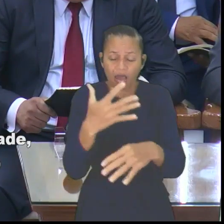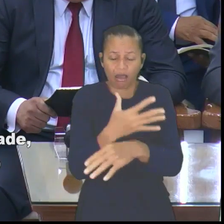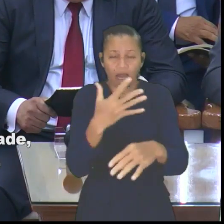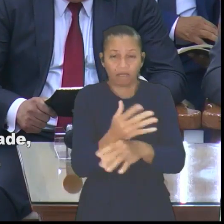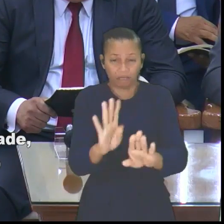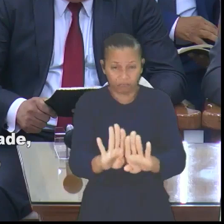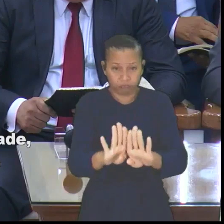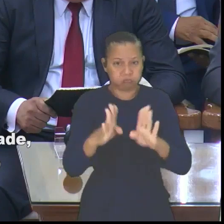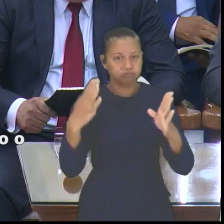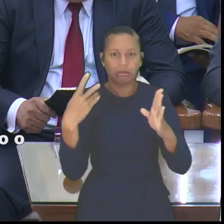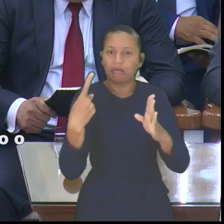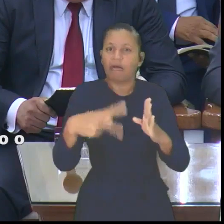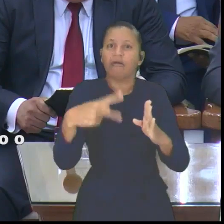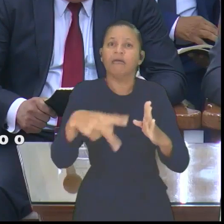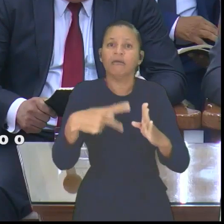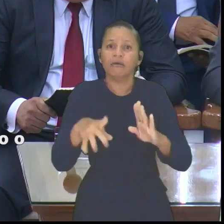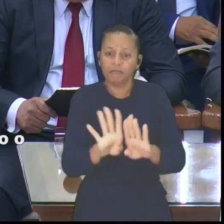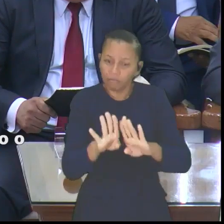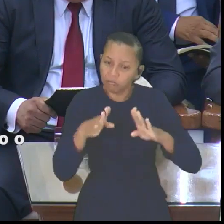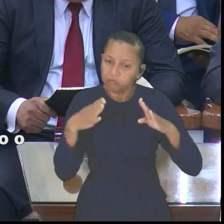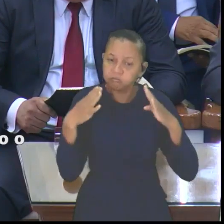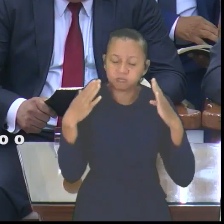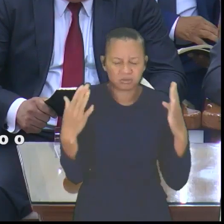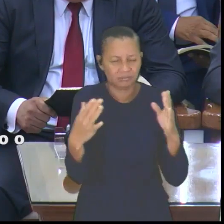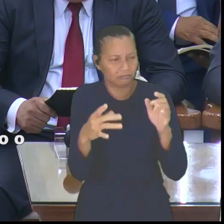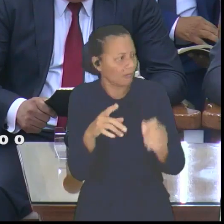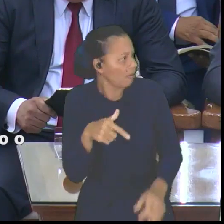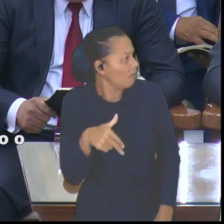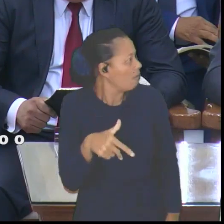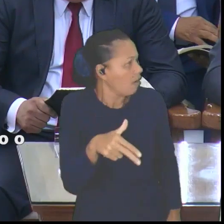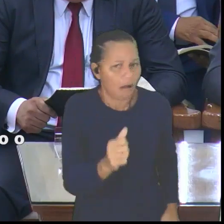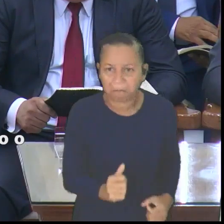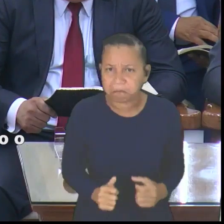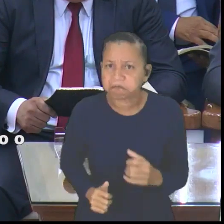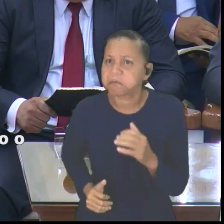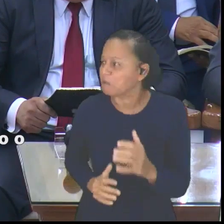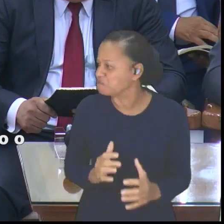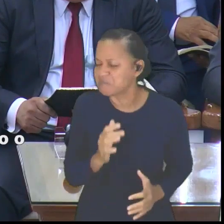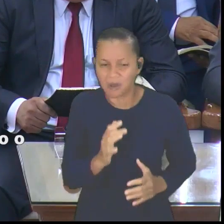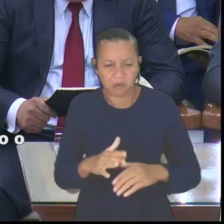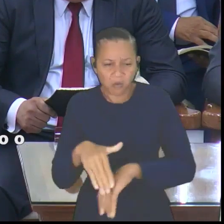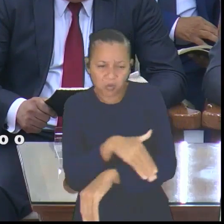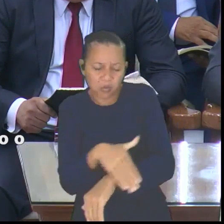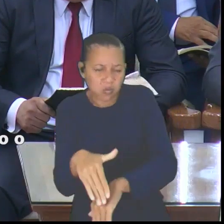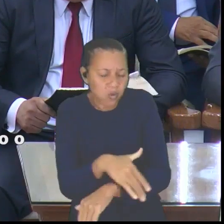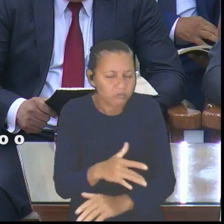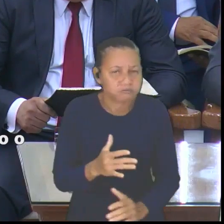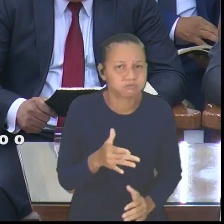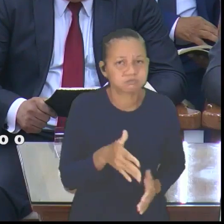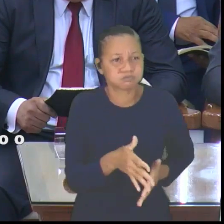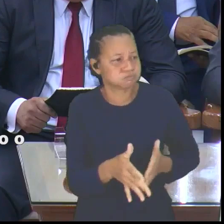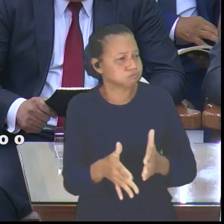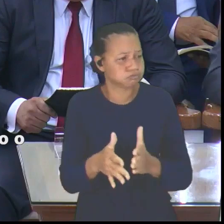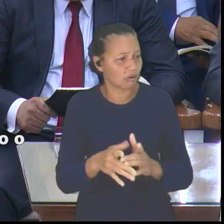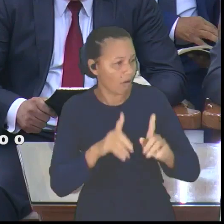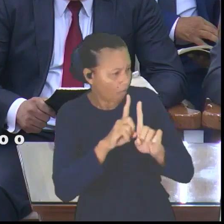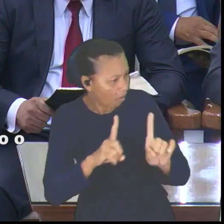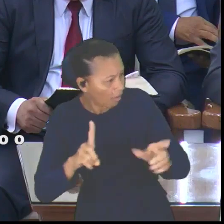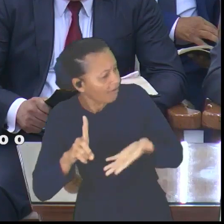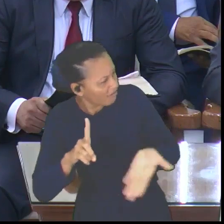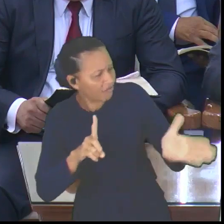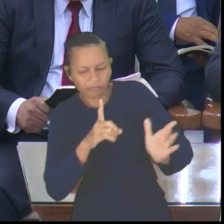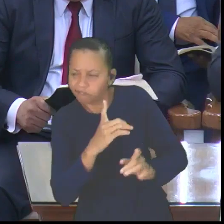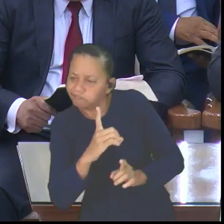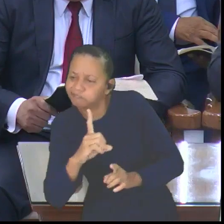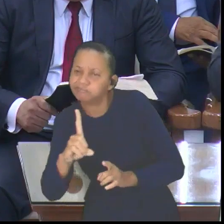abriu por si mesma. E, tendo saído, percorreram uma rua, e logo o anjo se apartou dele.